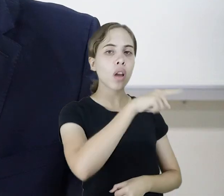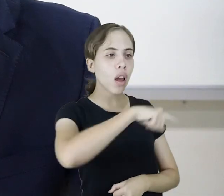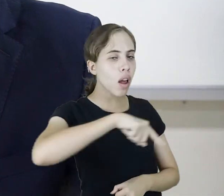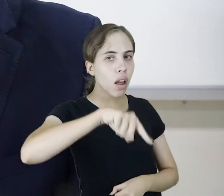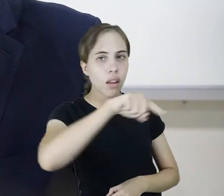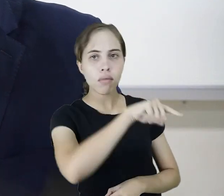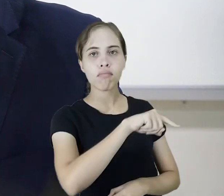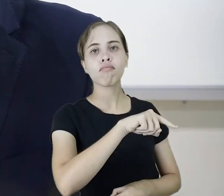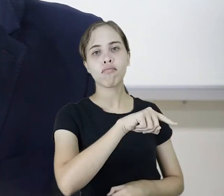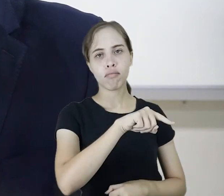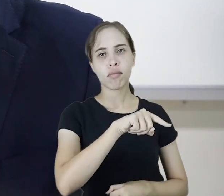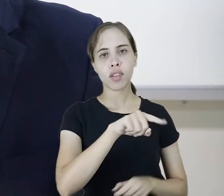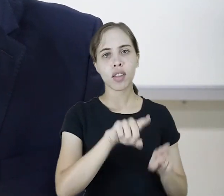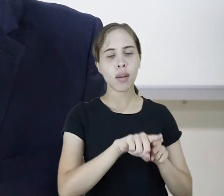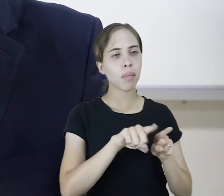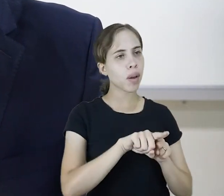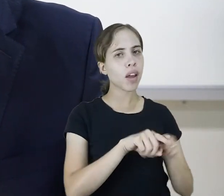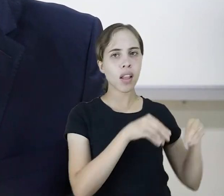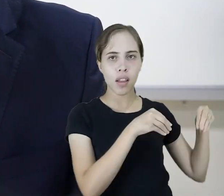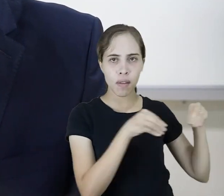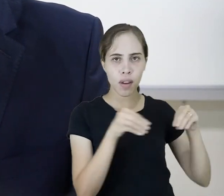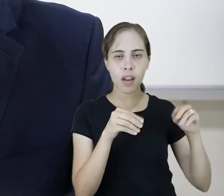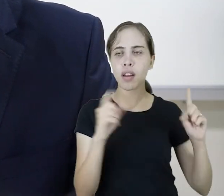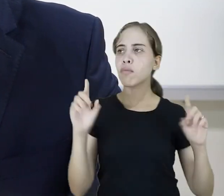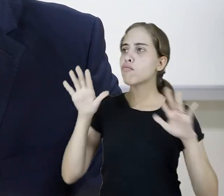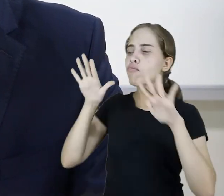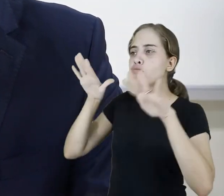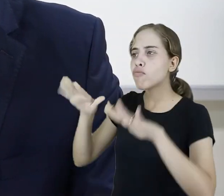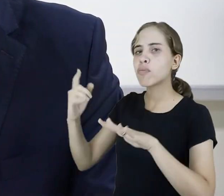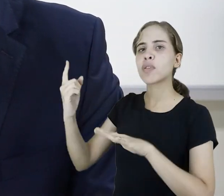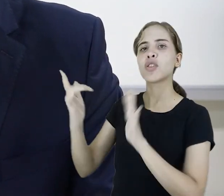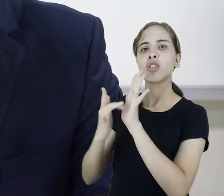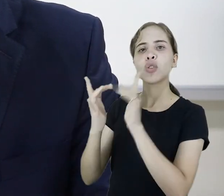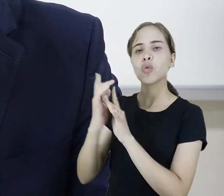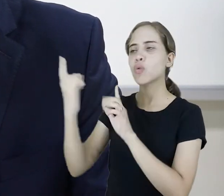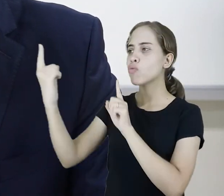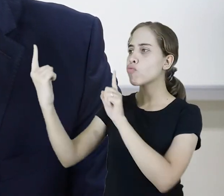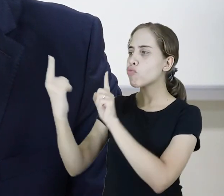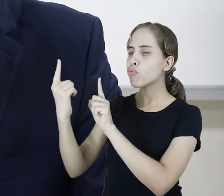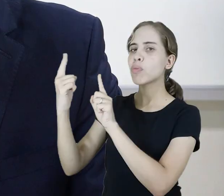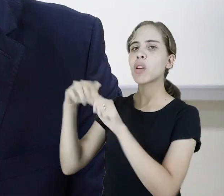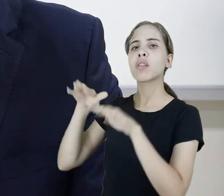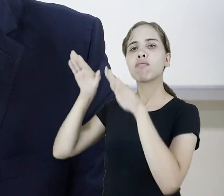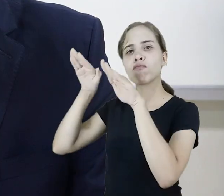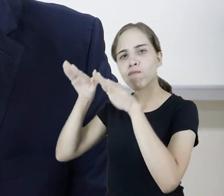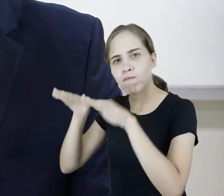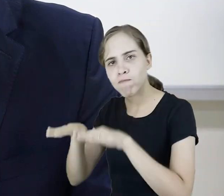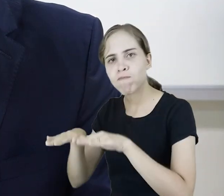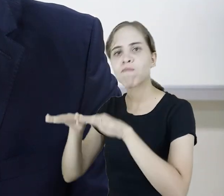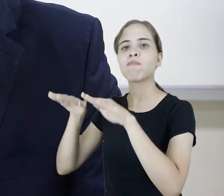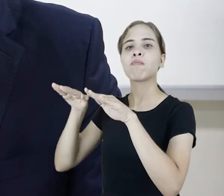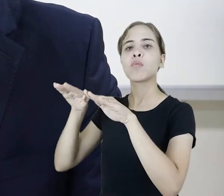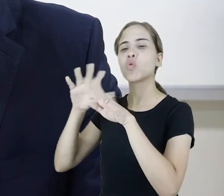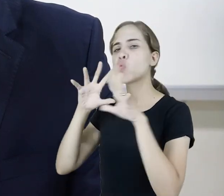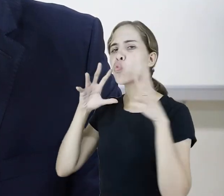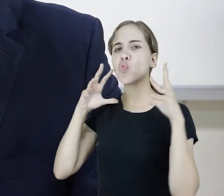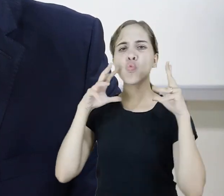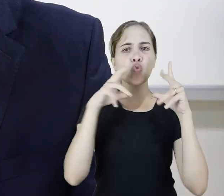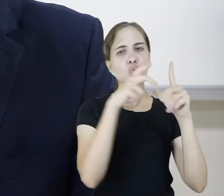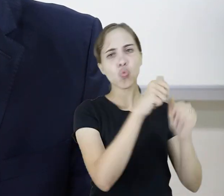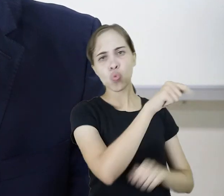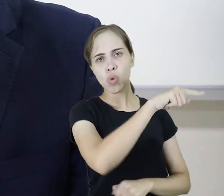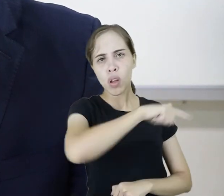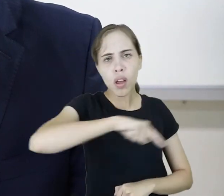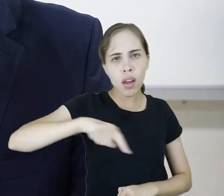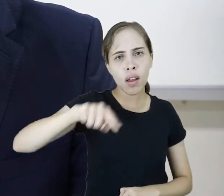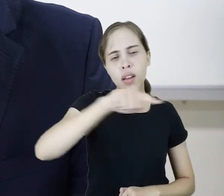sãos, prostraram-se a seus pés e adoraram-no. E todos os que puderam,